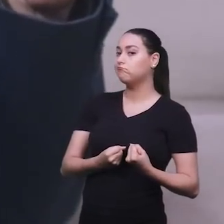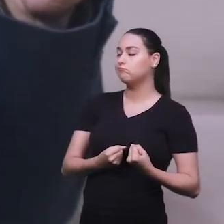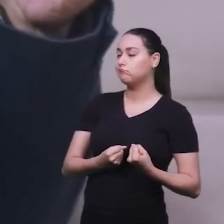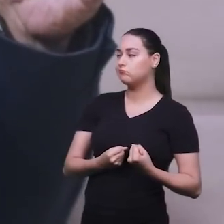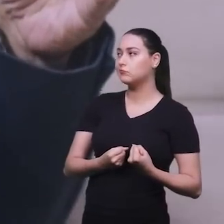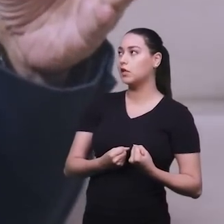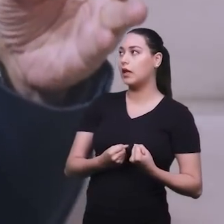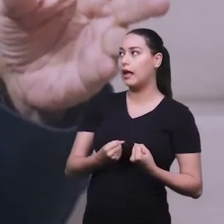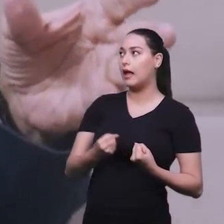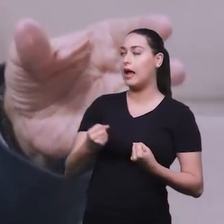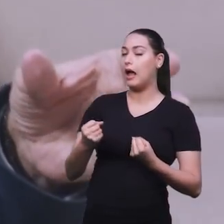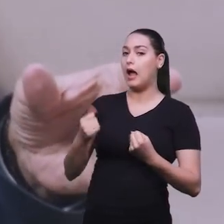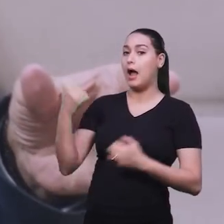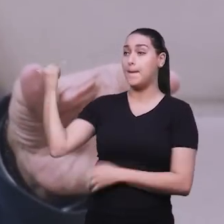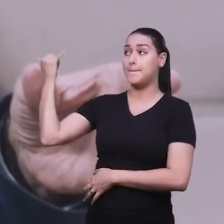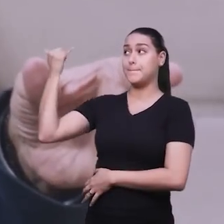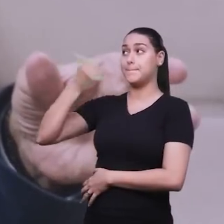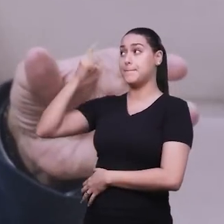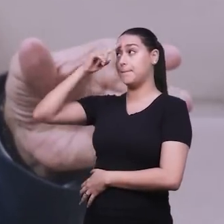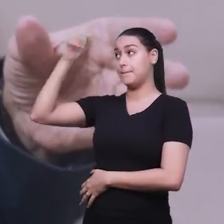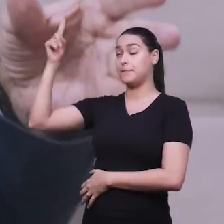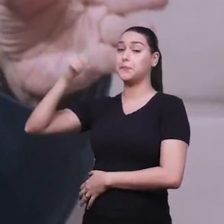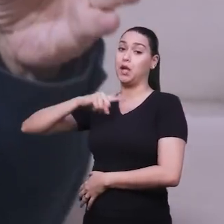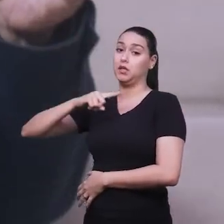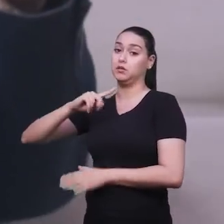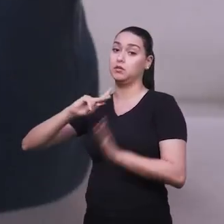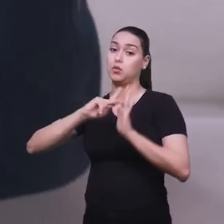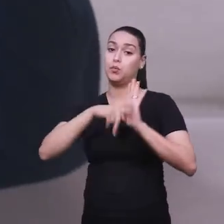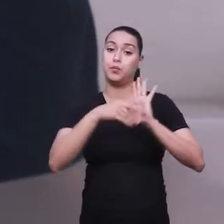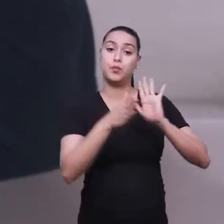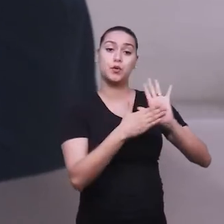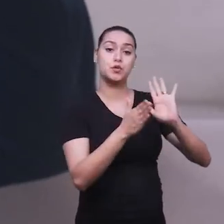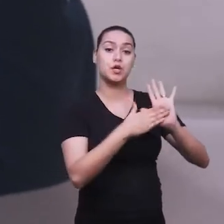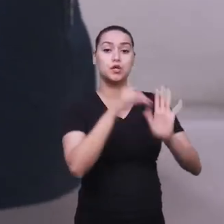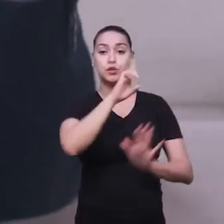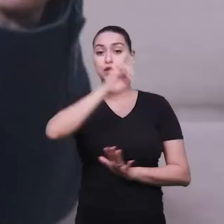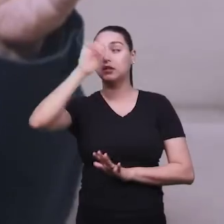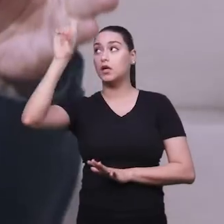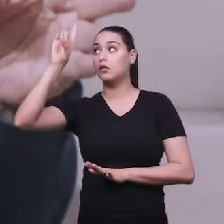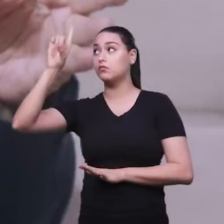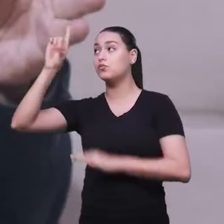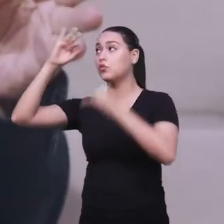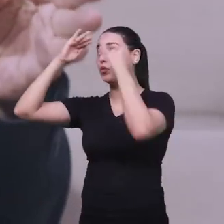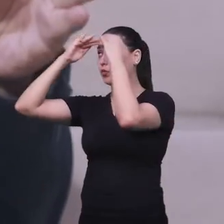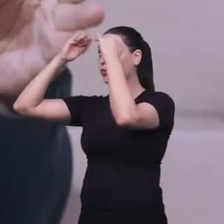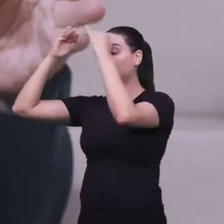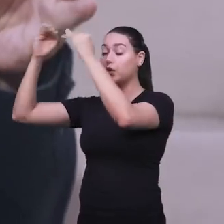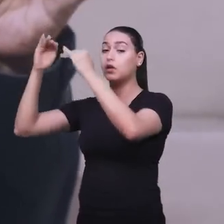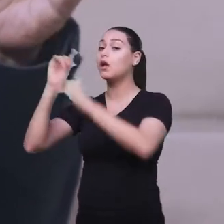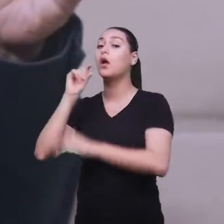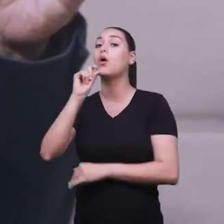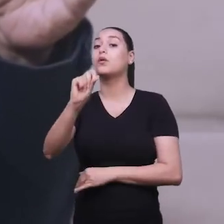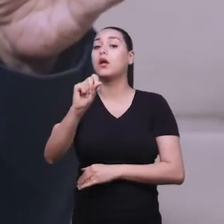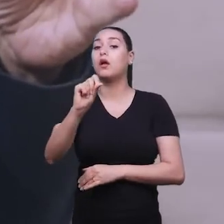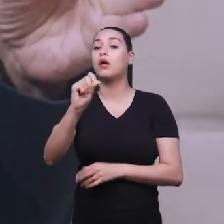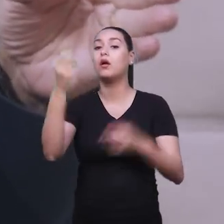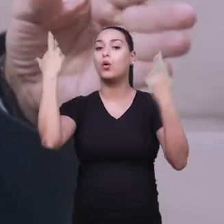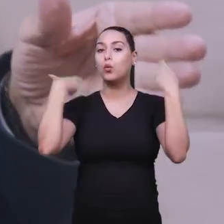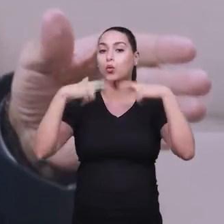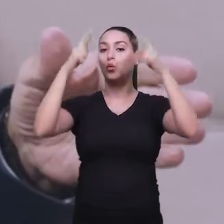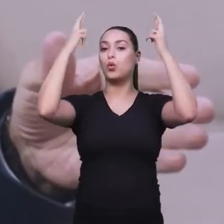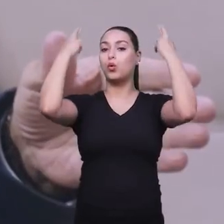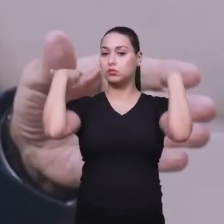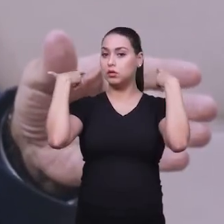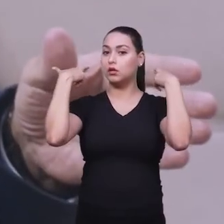aceitam a palavra de Deus. Eles aceitam o projeto de Deus, que era o